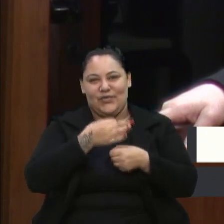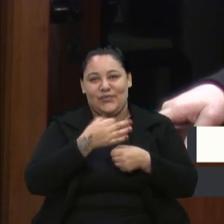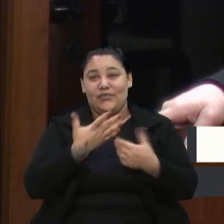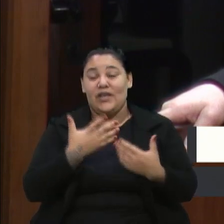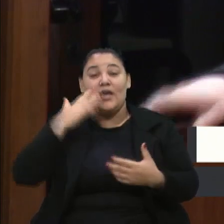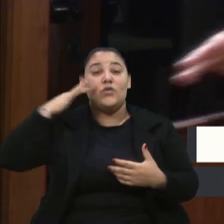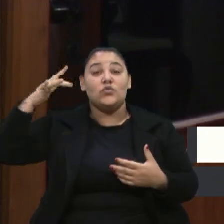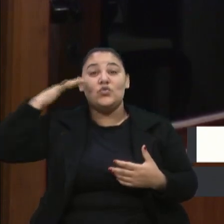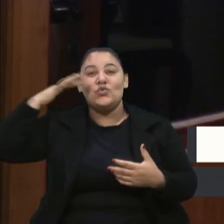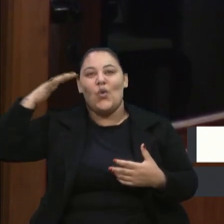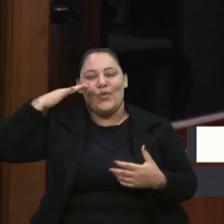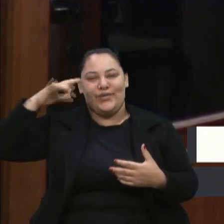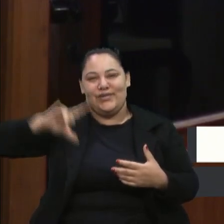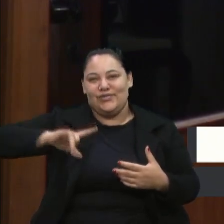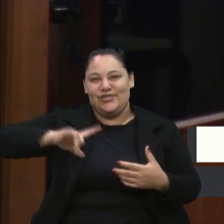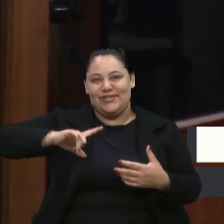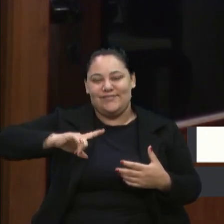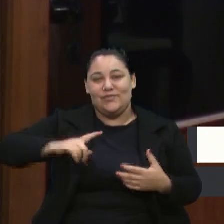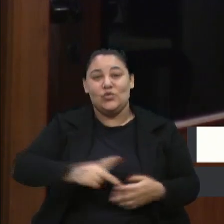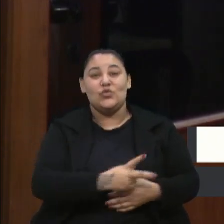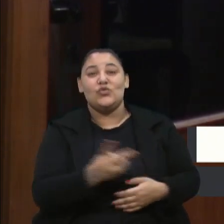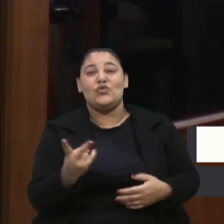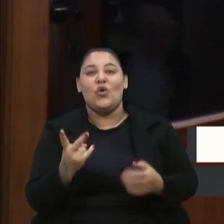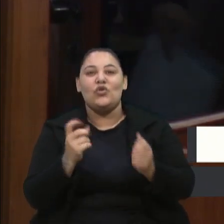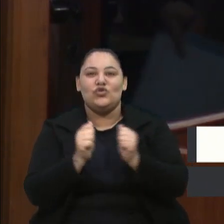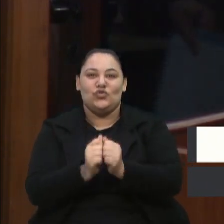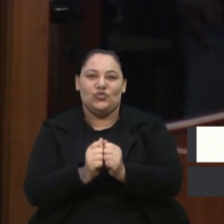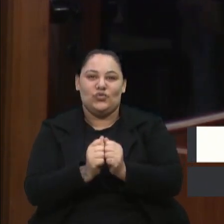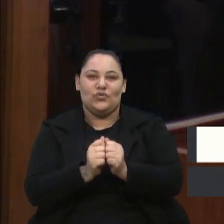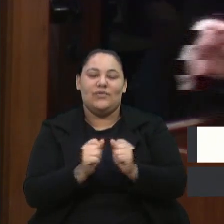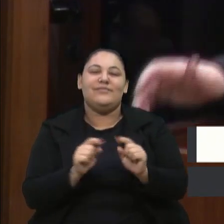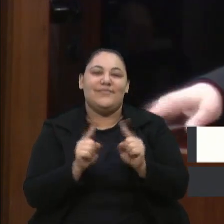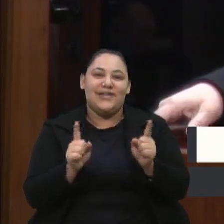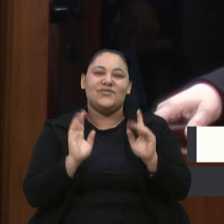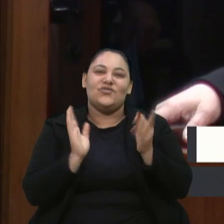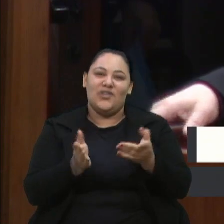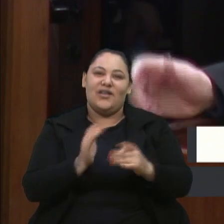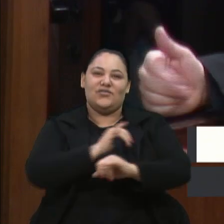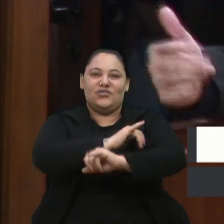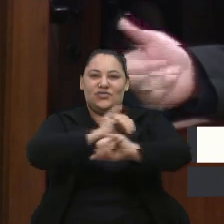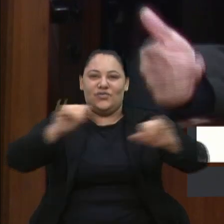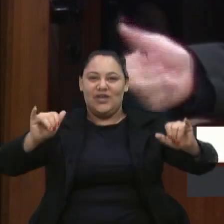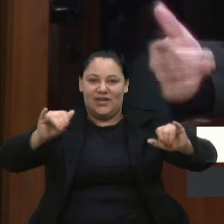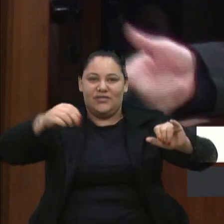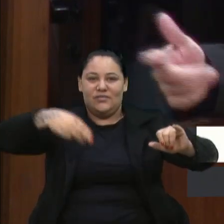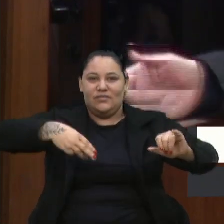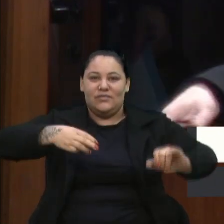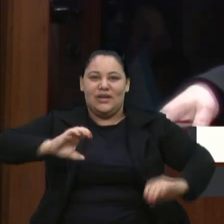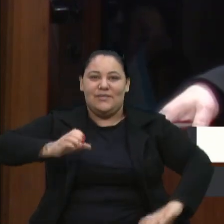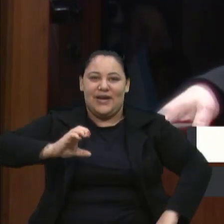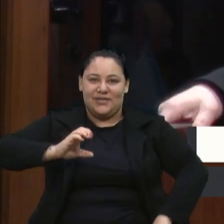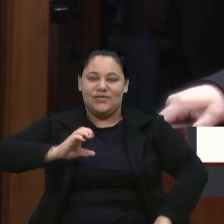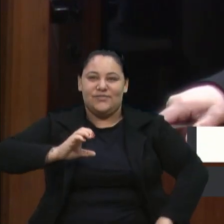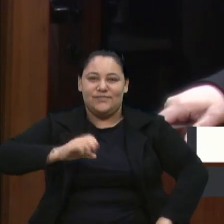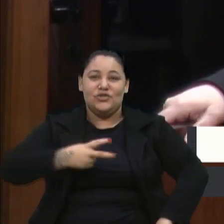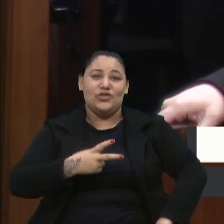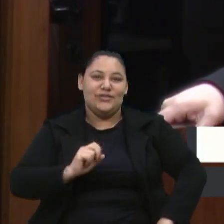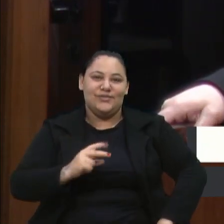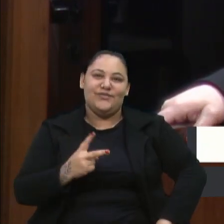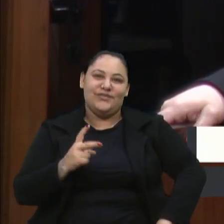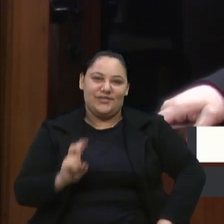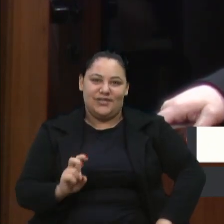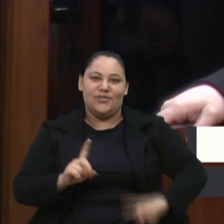mercado público na Festa da Uva, mas agora já foi anunciado para março de